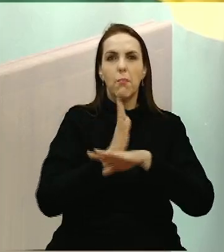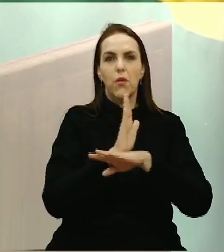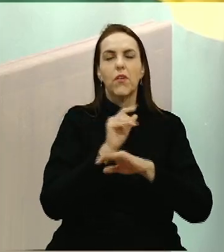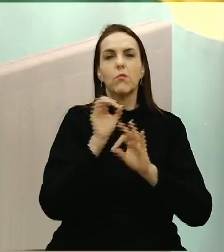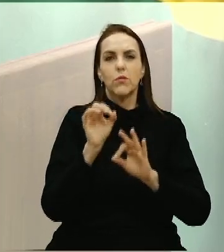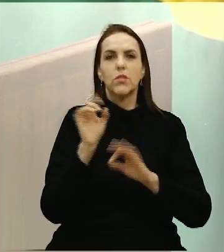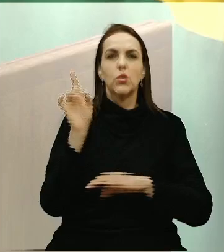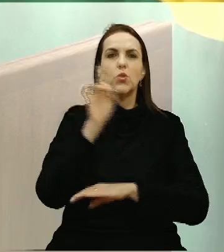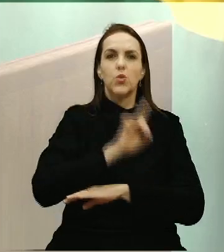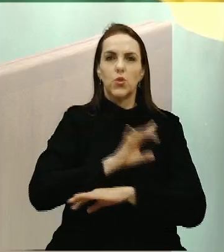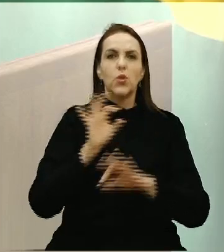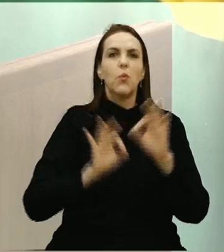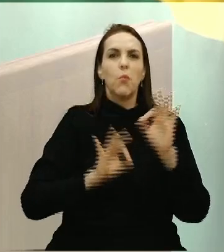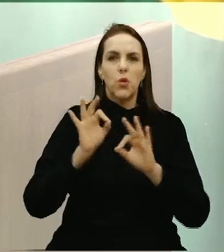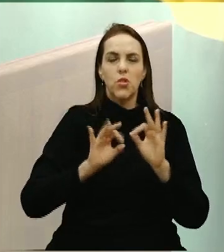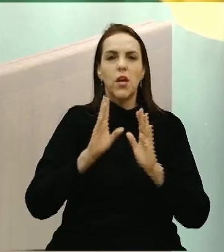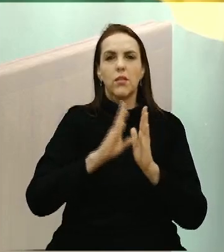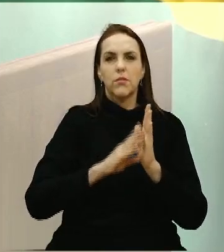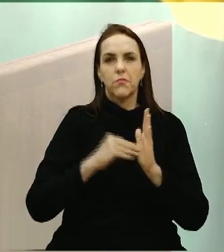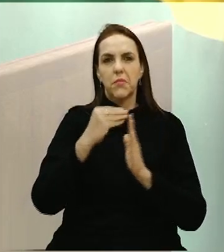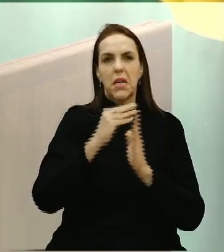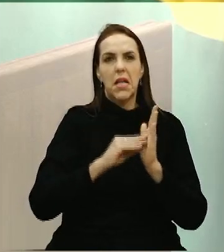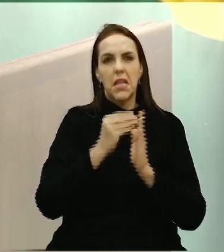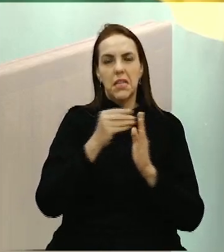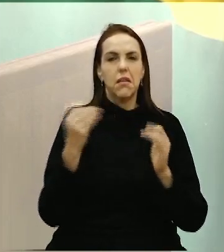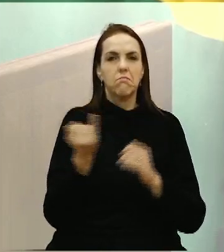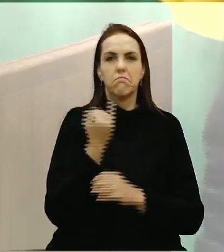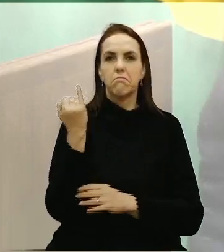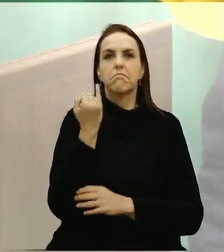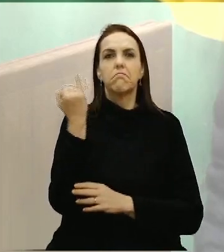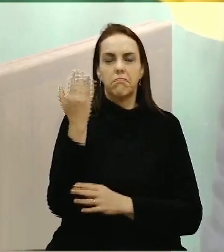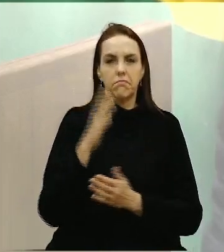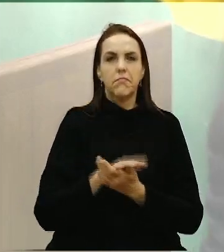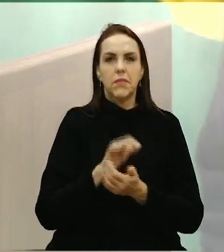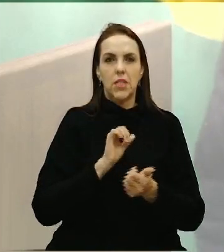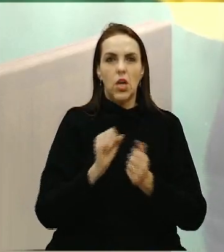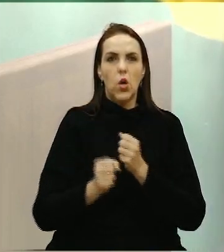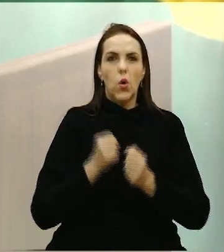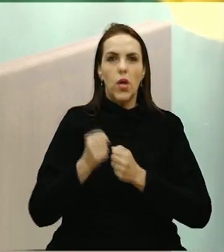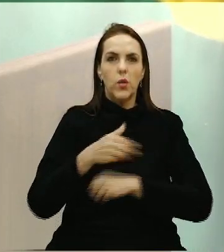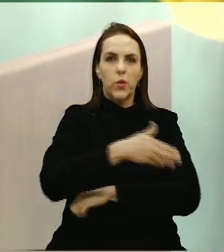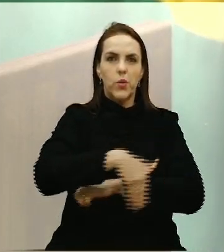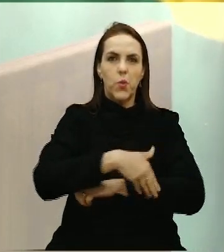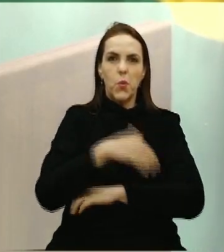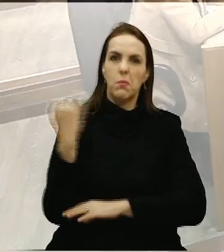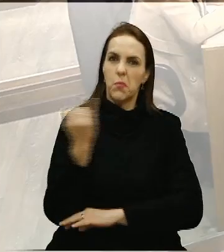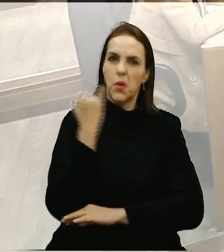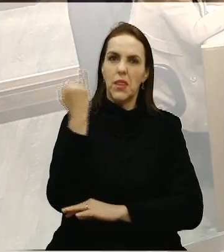Aprovando um projeto de extrema importância para a nossa cidade. Obrigado.